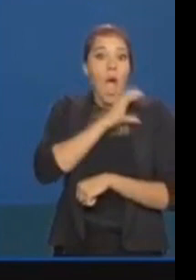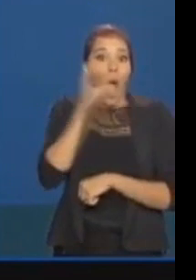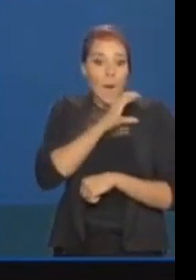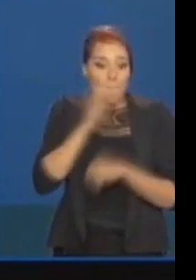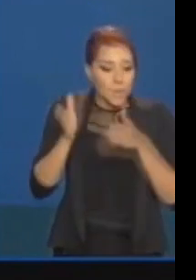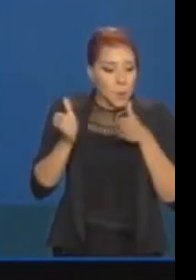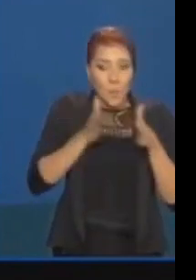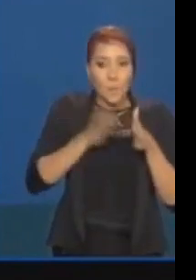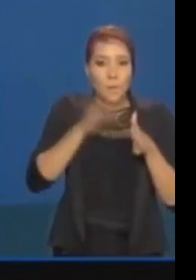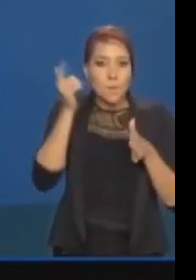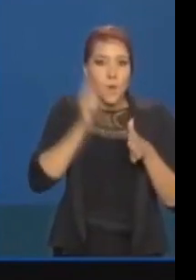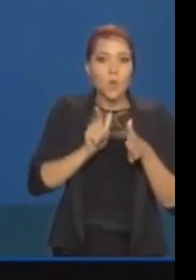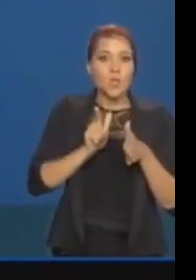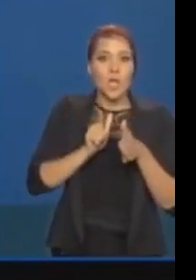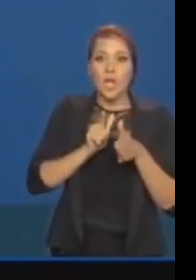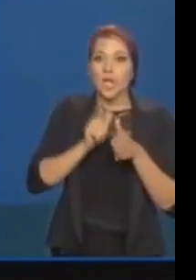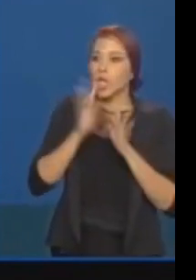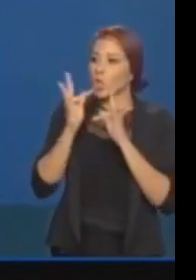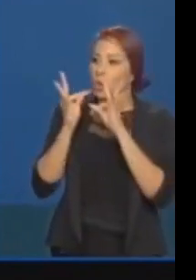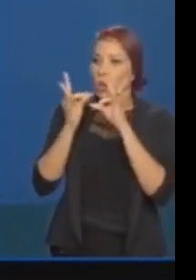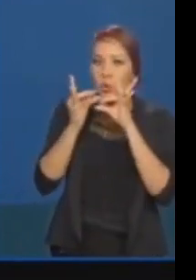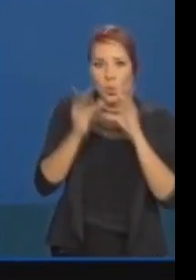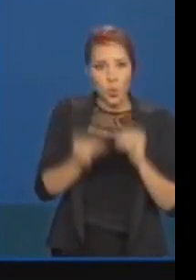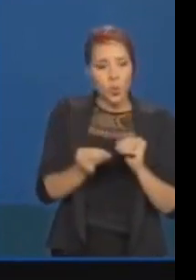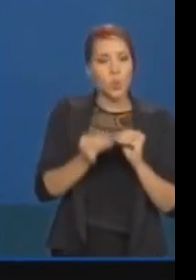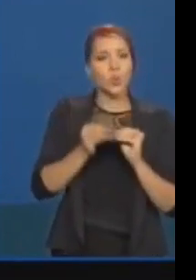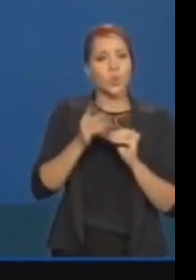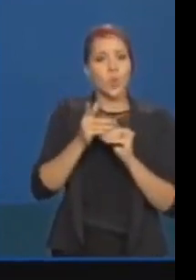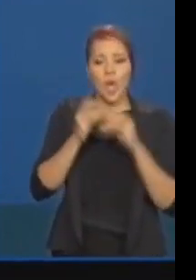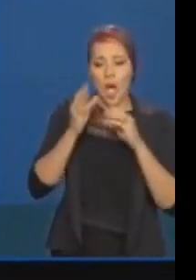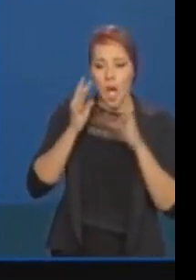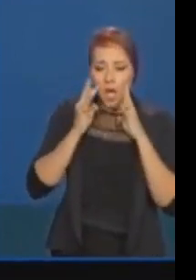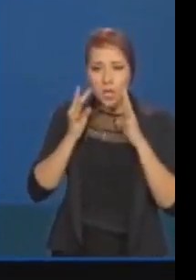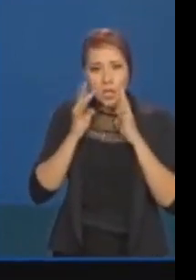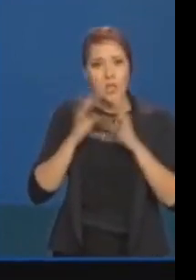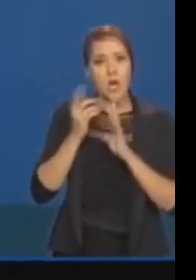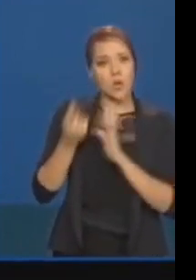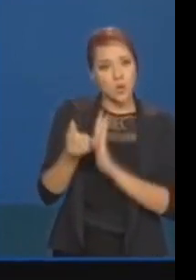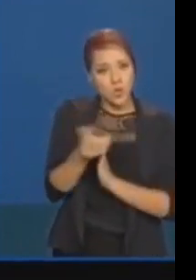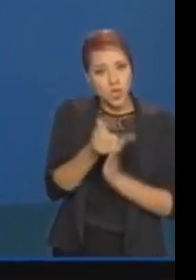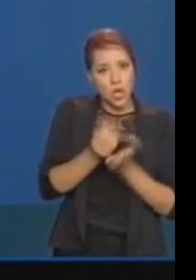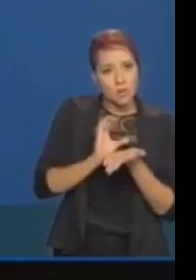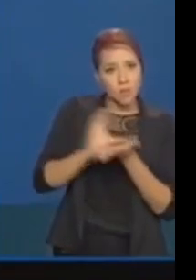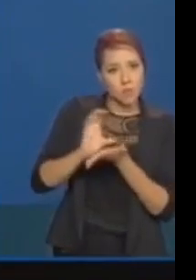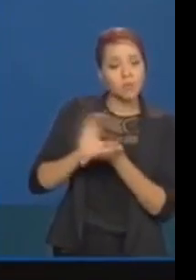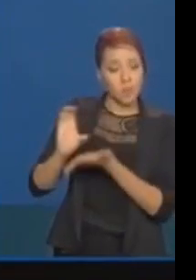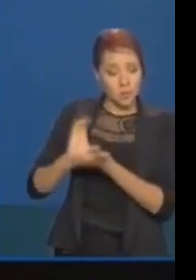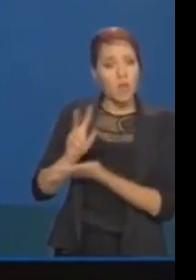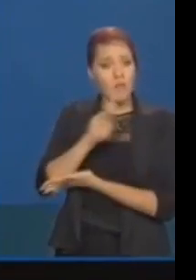tempo nós possamos atender a todas essas categorias que estão aqui listadas, e os recursos irão chegar